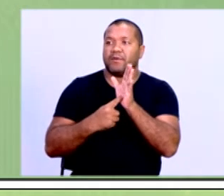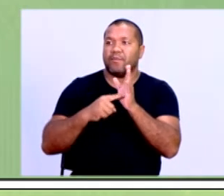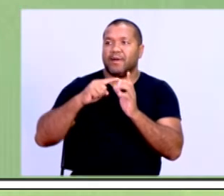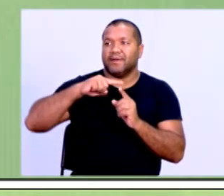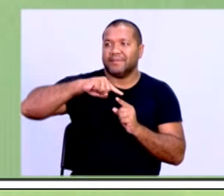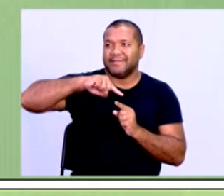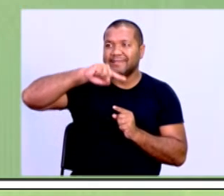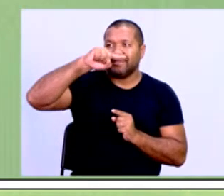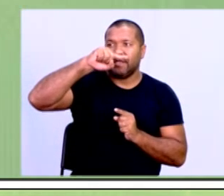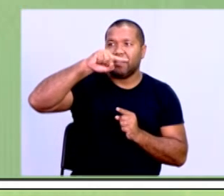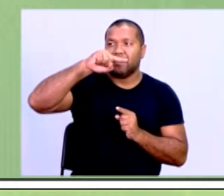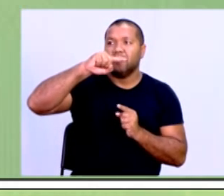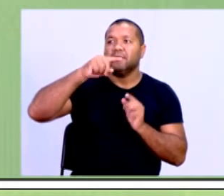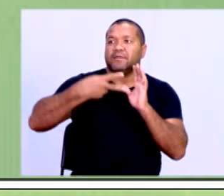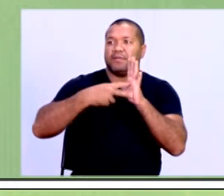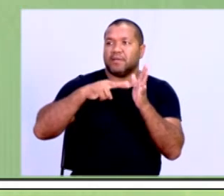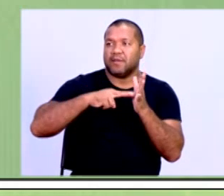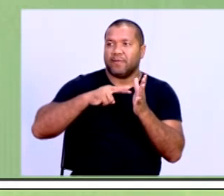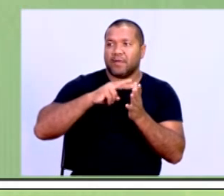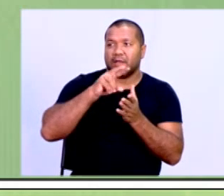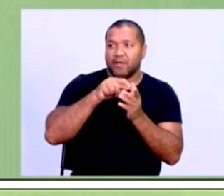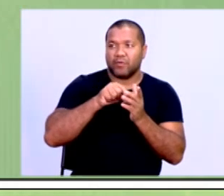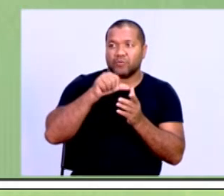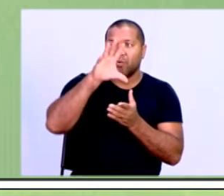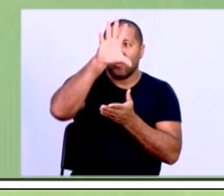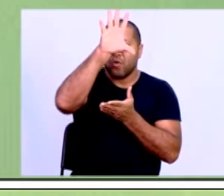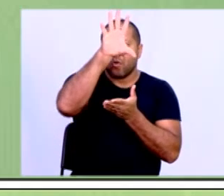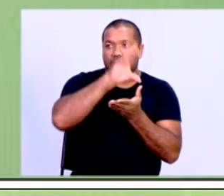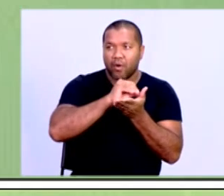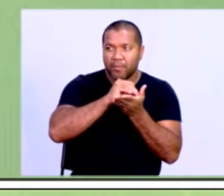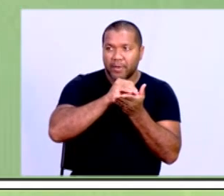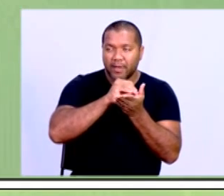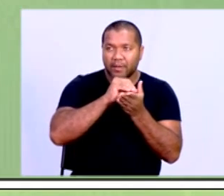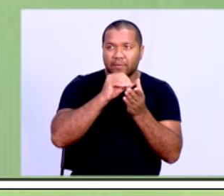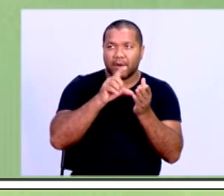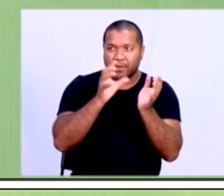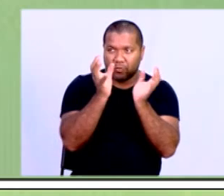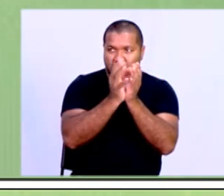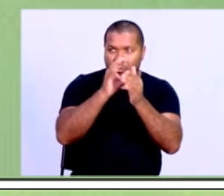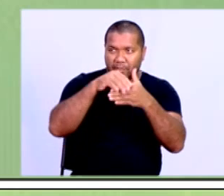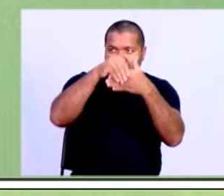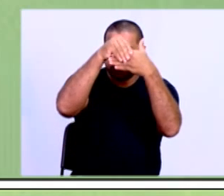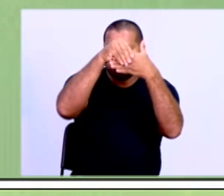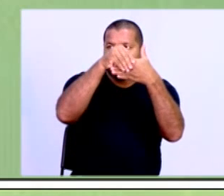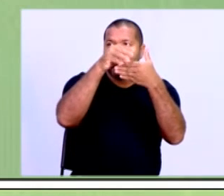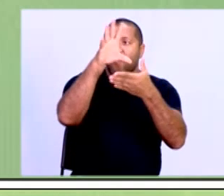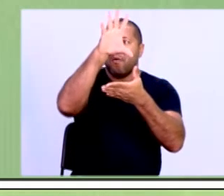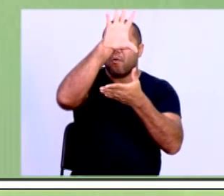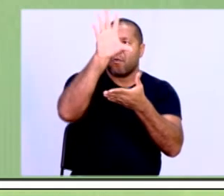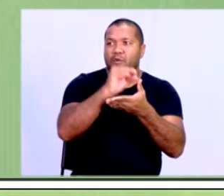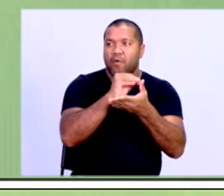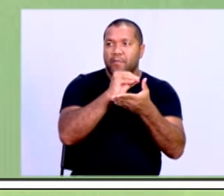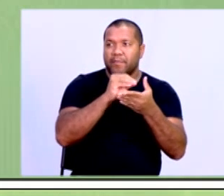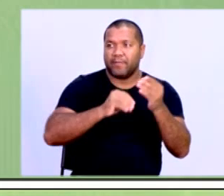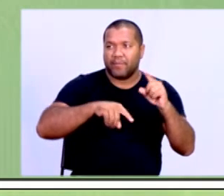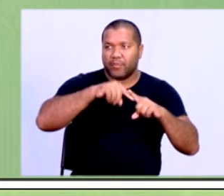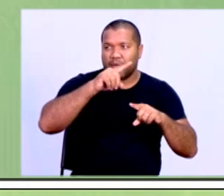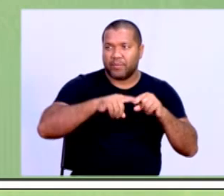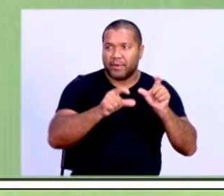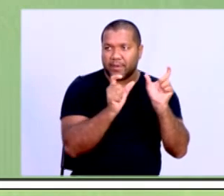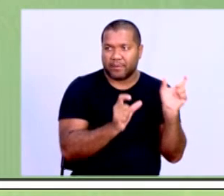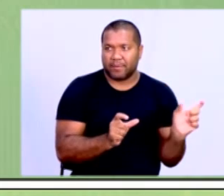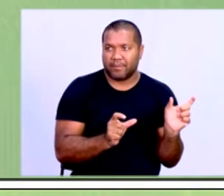os atributos que estão na minha classe principal para o meu objeto que está aqui